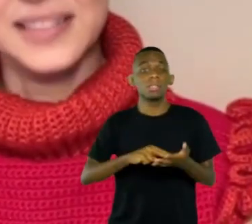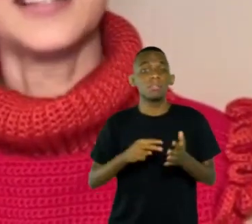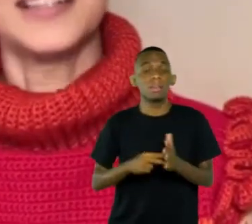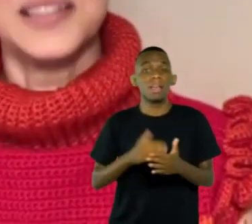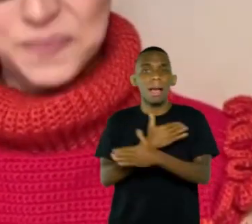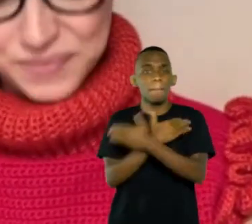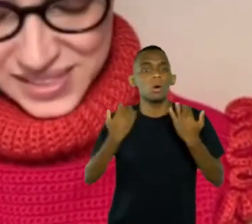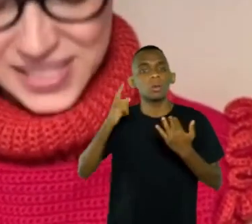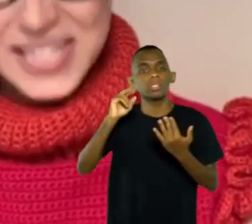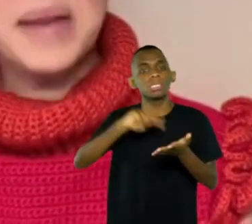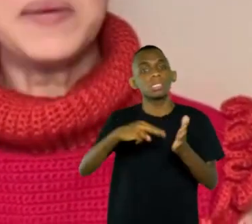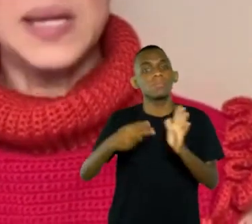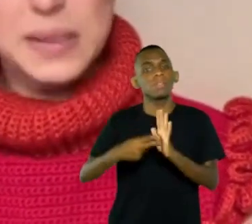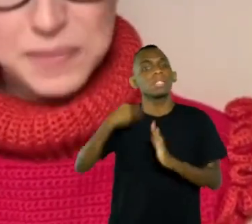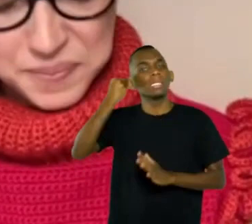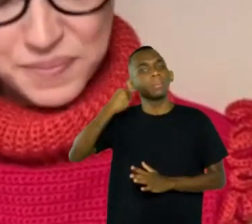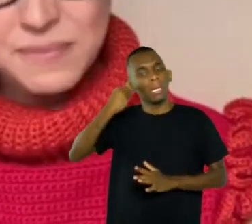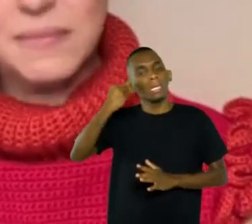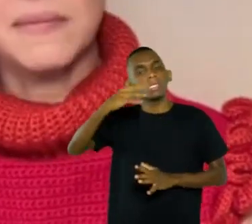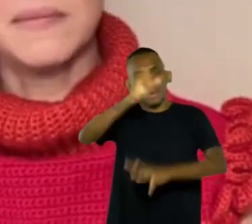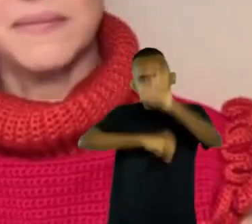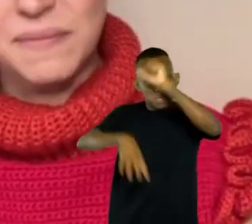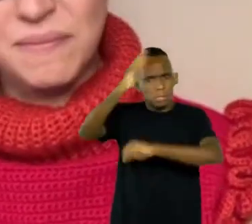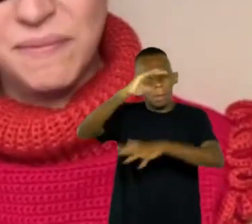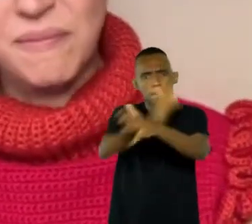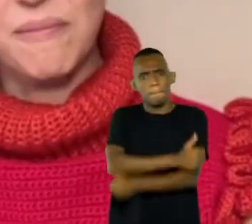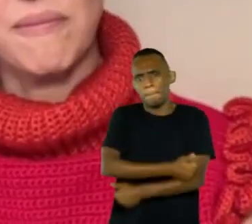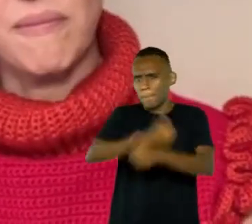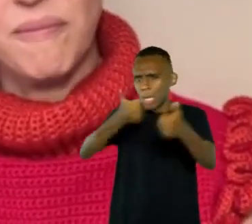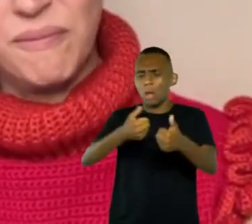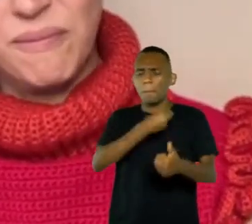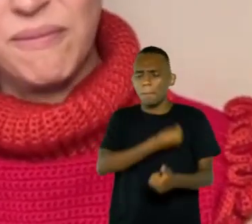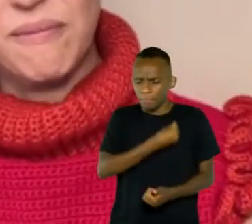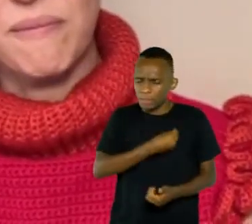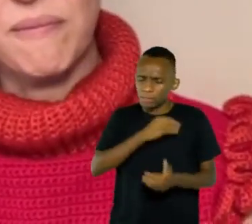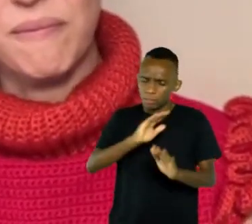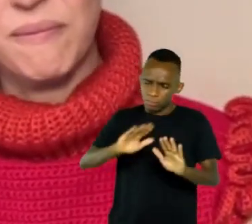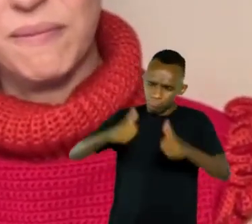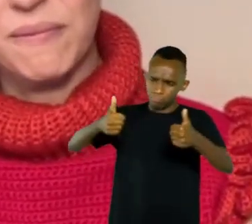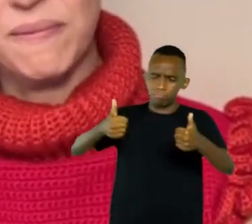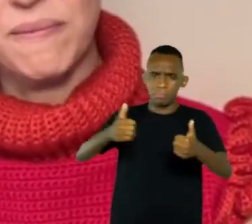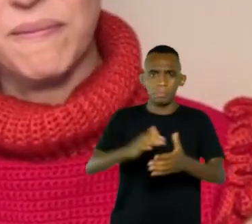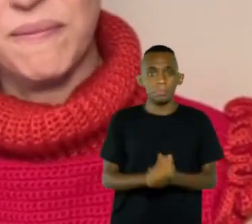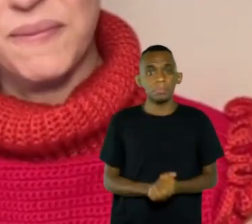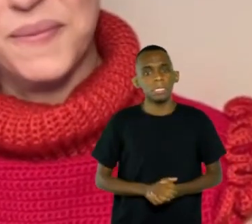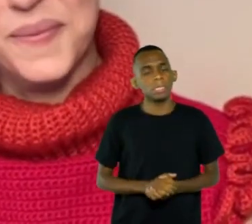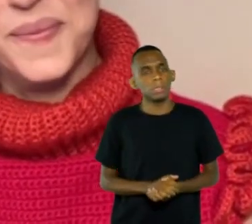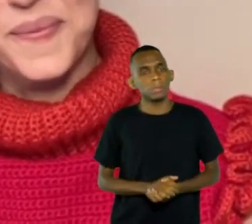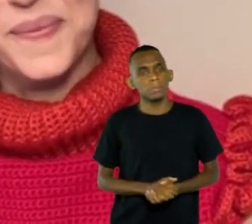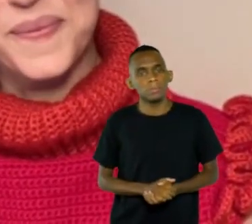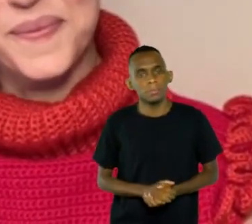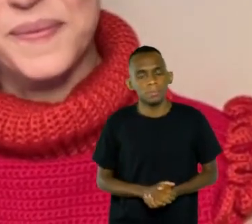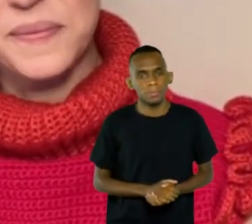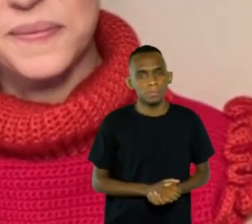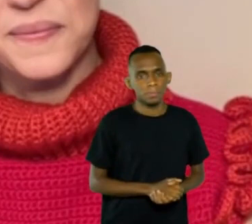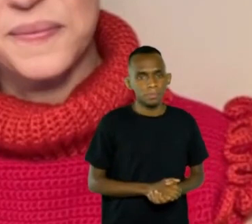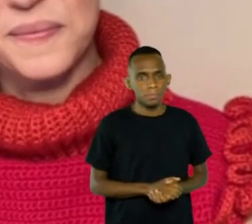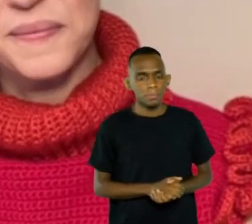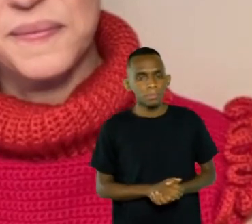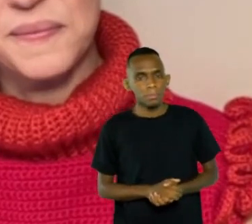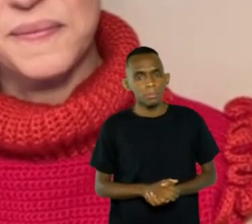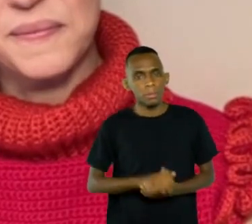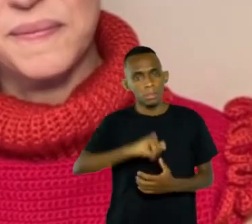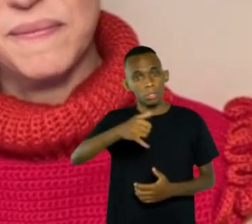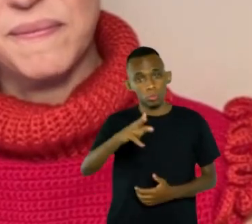para a vida. E é Sempre, mesmo. sempre bom aprender com a Cris Paz, ela diz. A